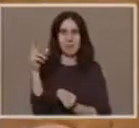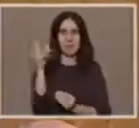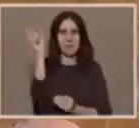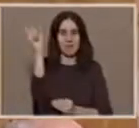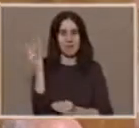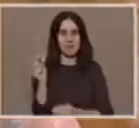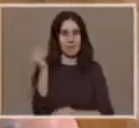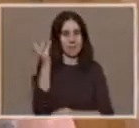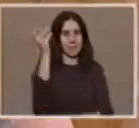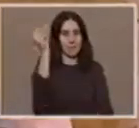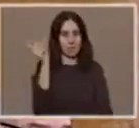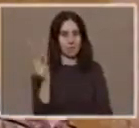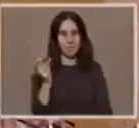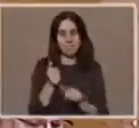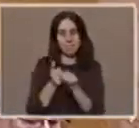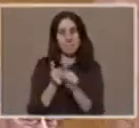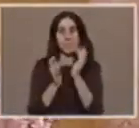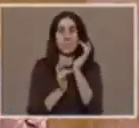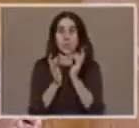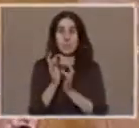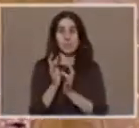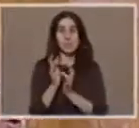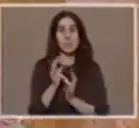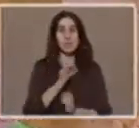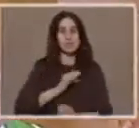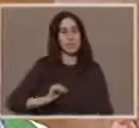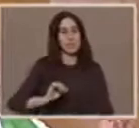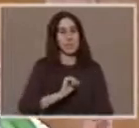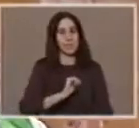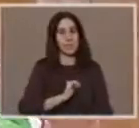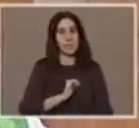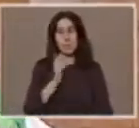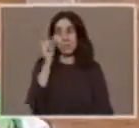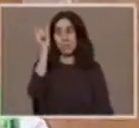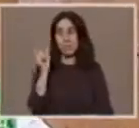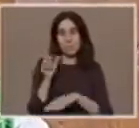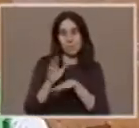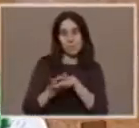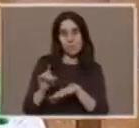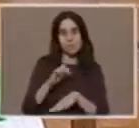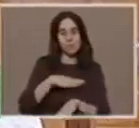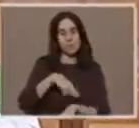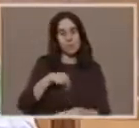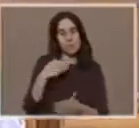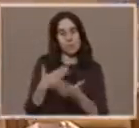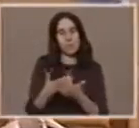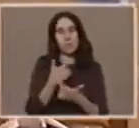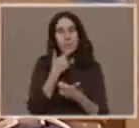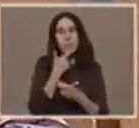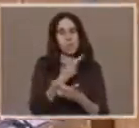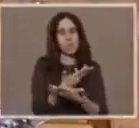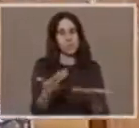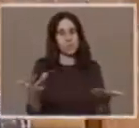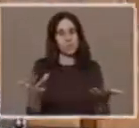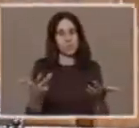vossa glória, por Jesus Cristo, nosso Senhor. Por Ele concedeis ao mundo todos os bens.